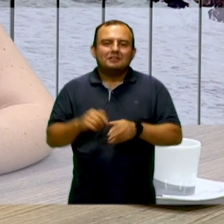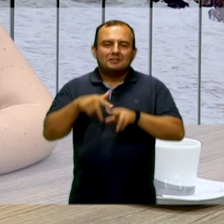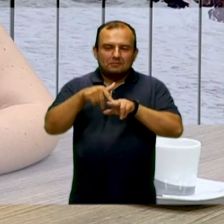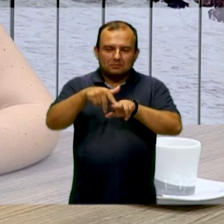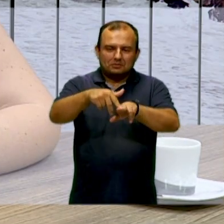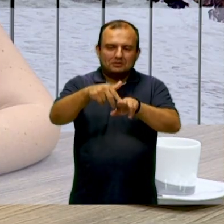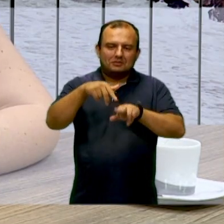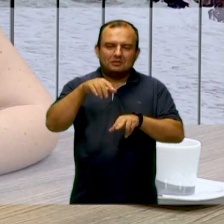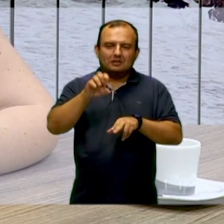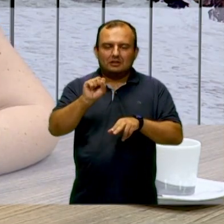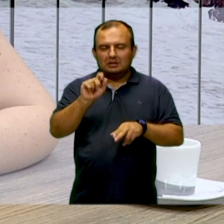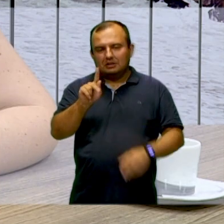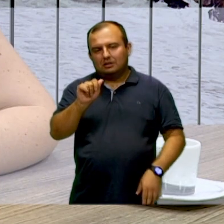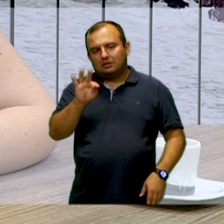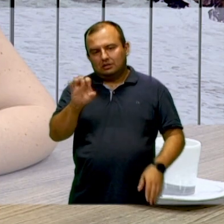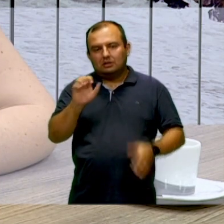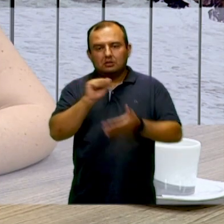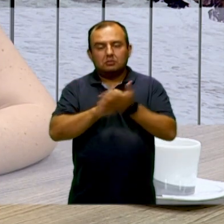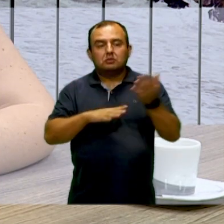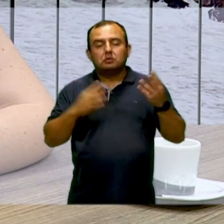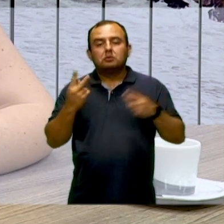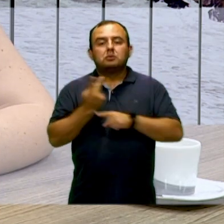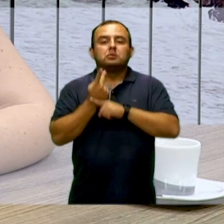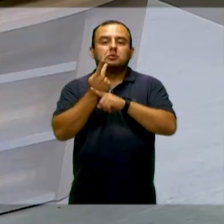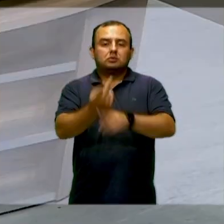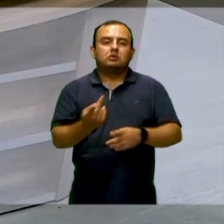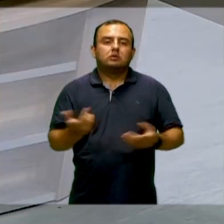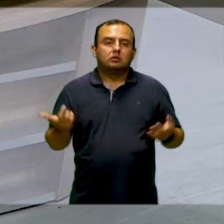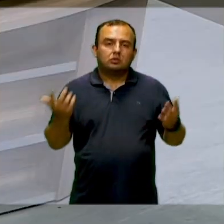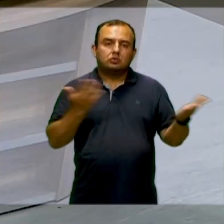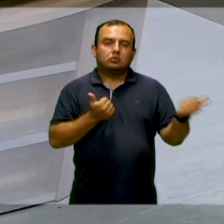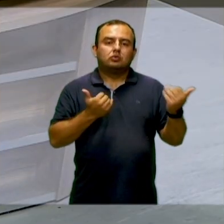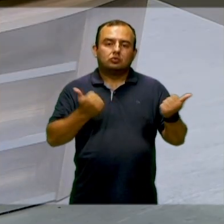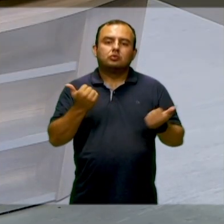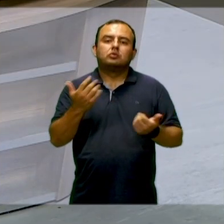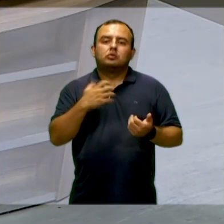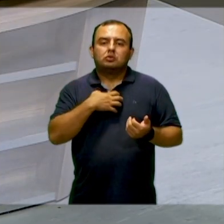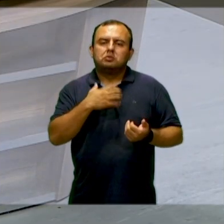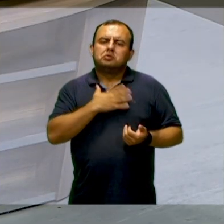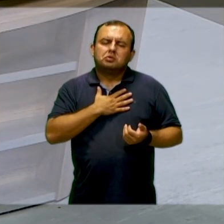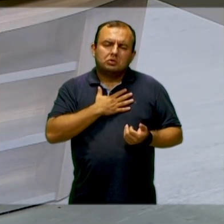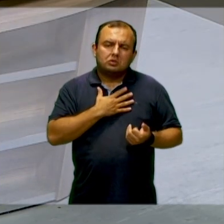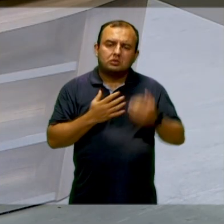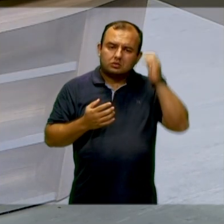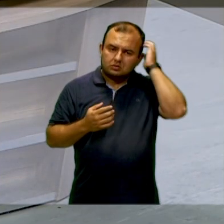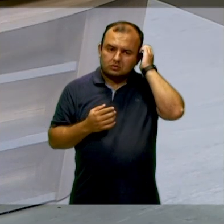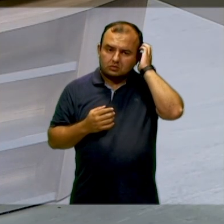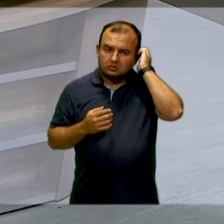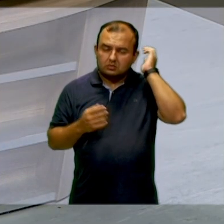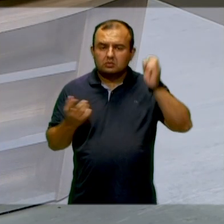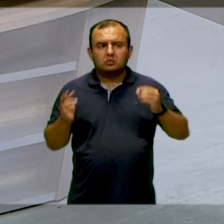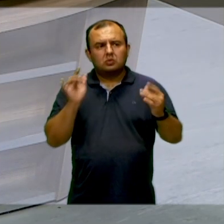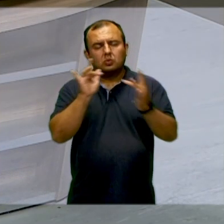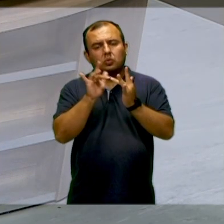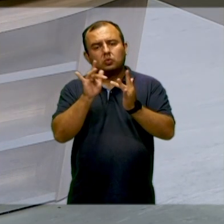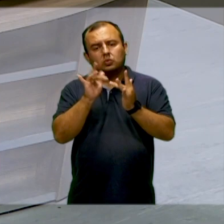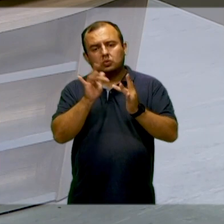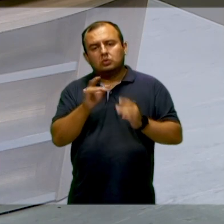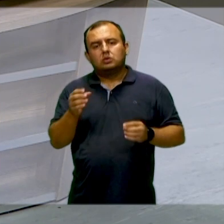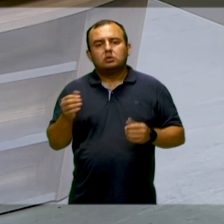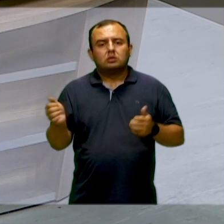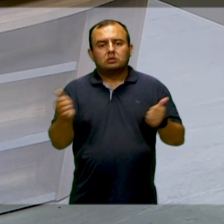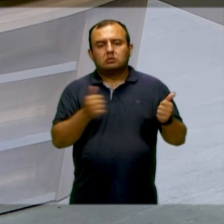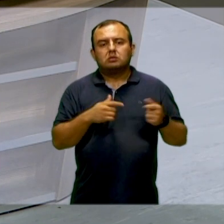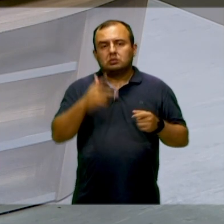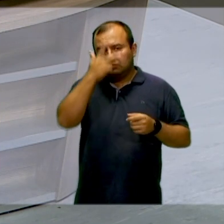skate, ele é bastante procurado, uma atividade bastante procurada. E Itajaí, a juventude gosta, né? E você está com um contato muito bom